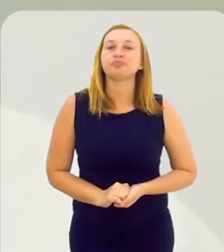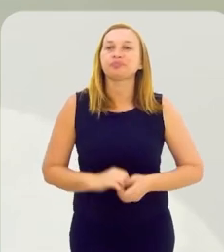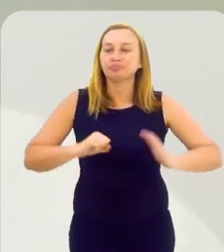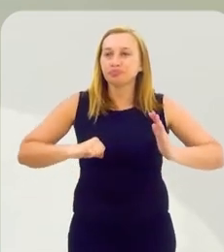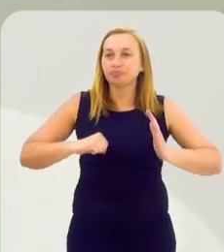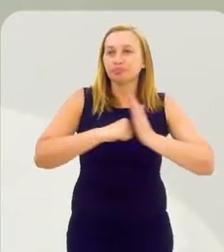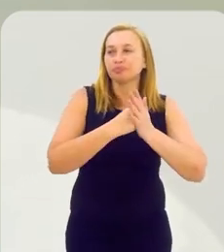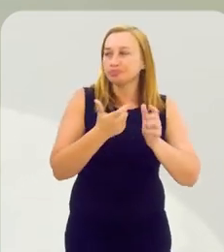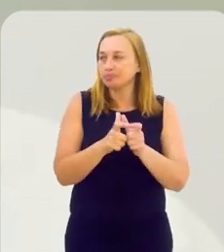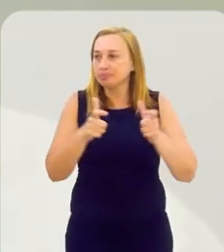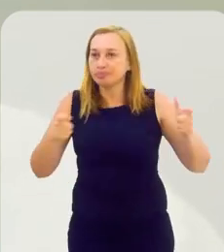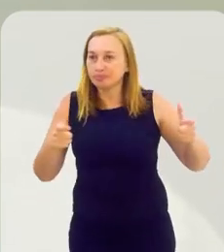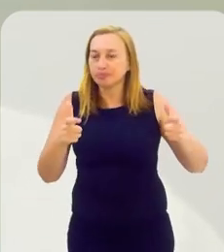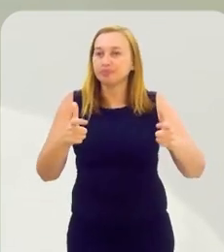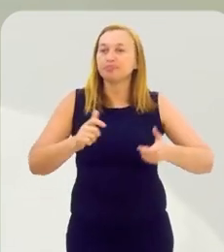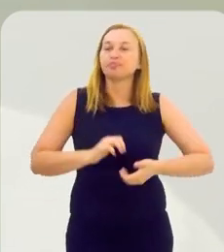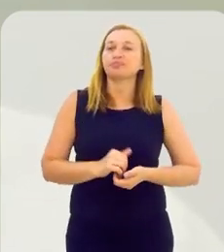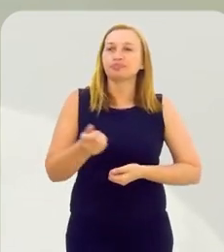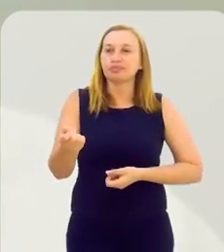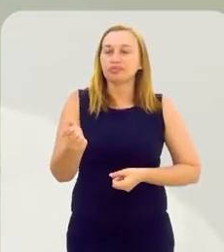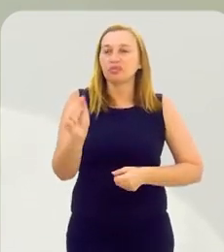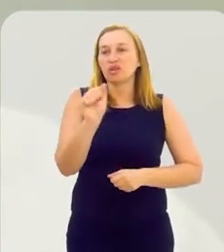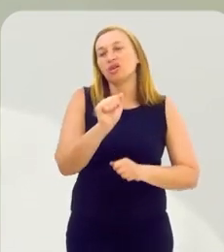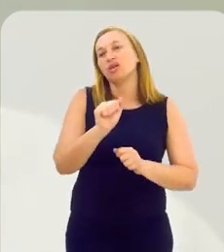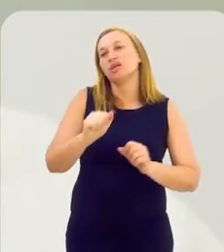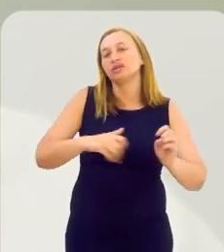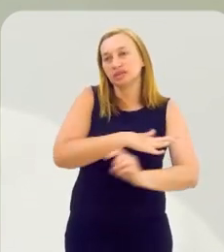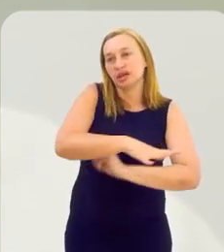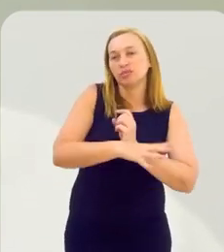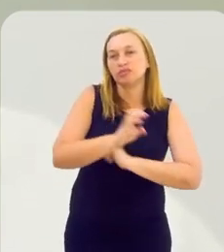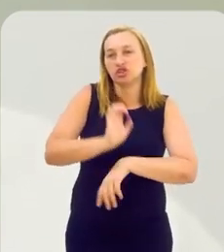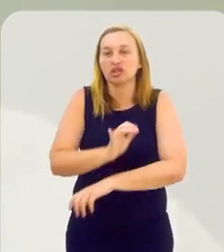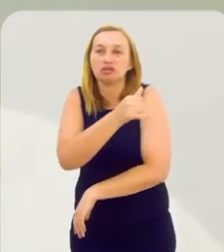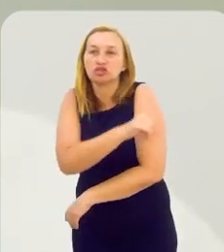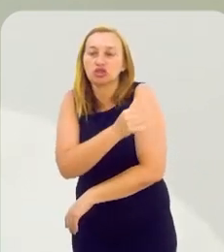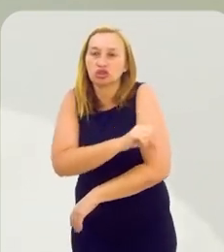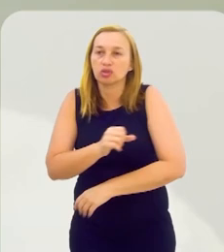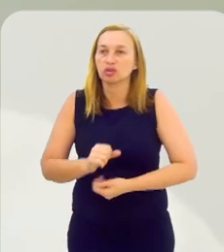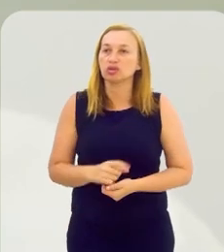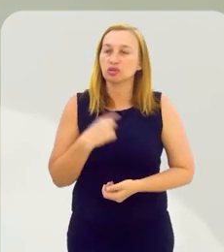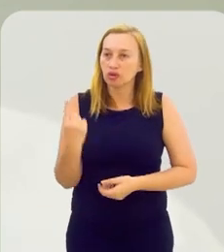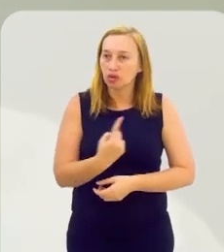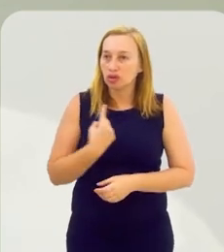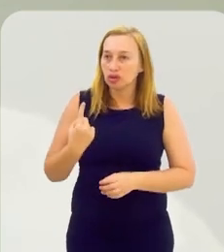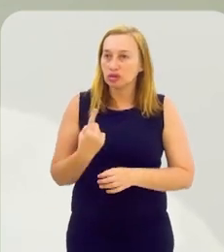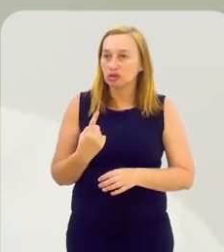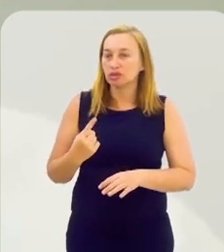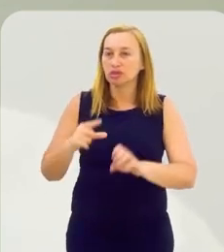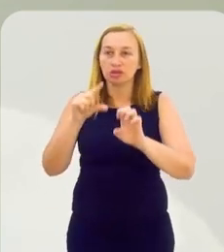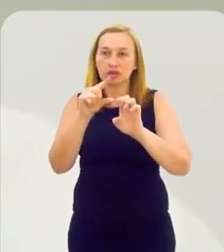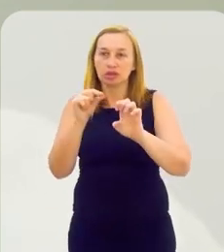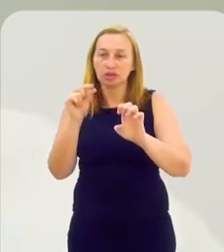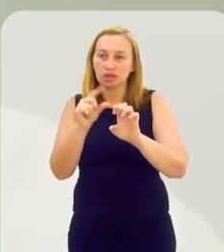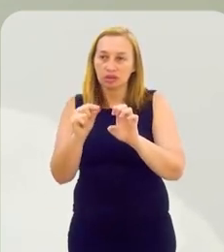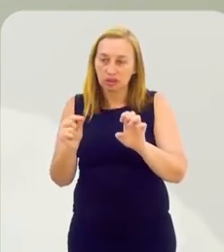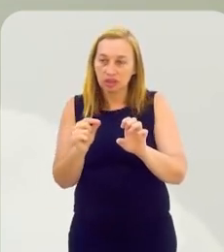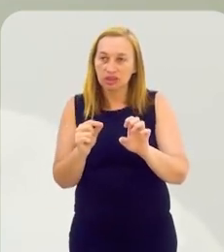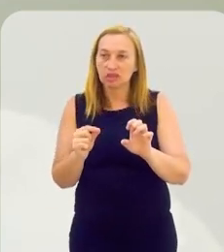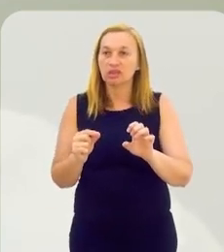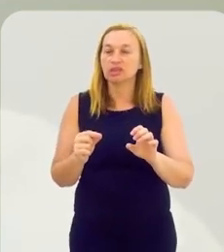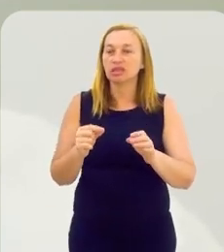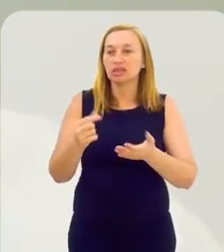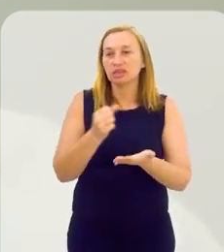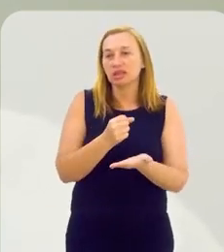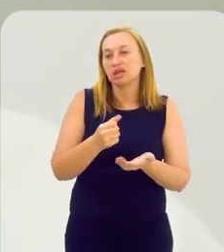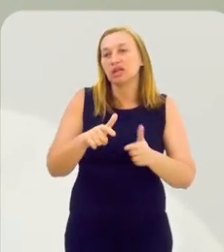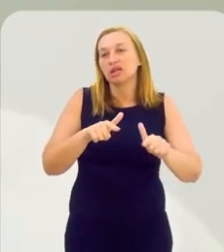nosso maior impacto social para o Estado do Rio de Janeiro. Nós somos os maiores empregadores de jovens de 18 a 24